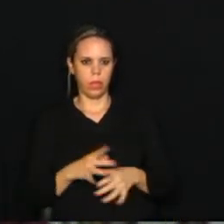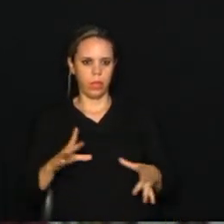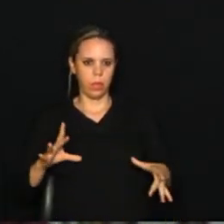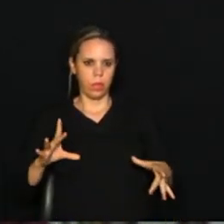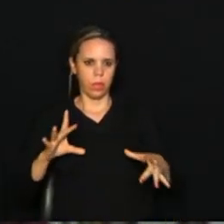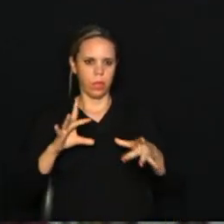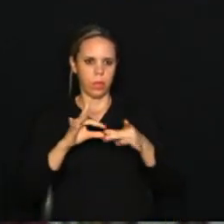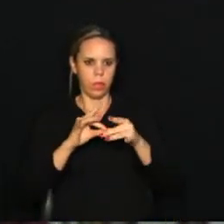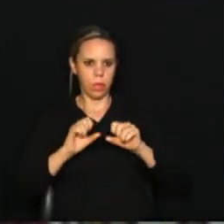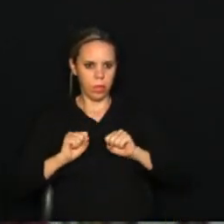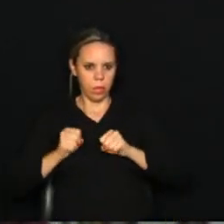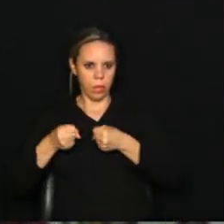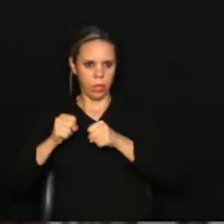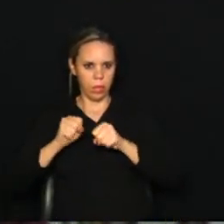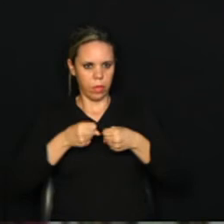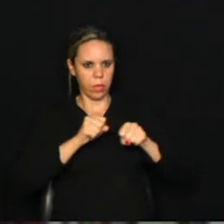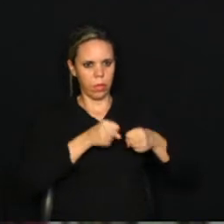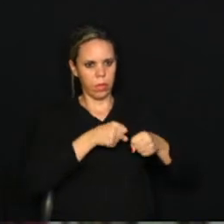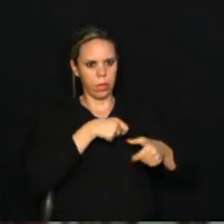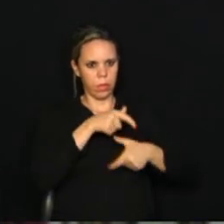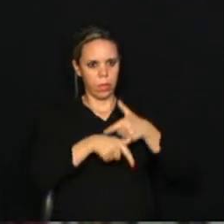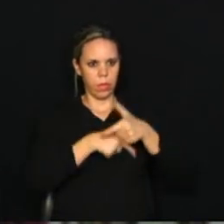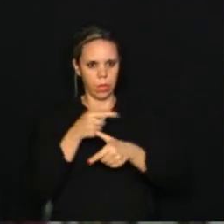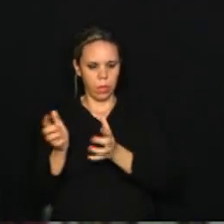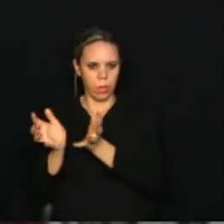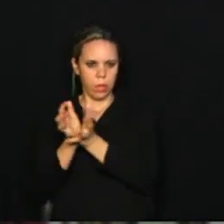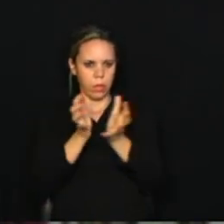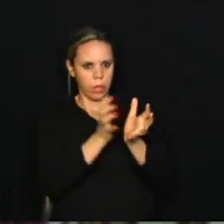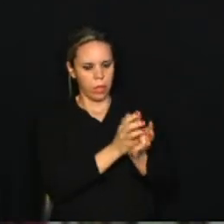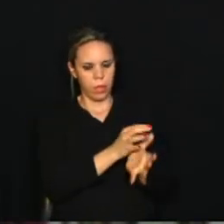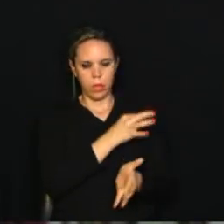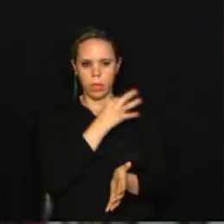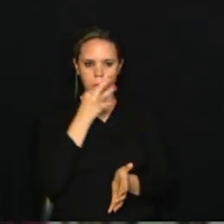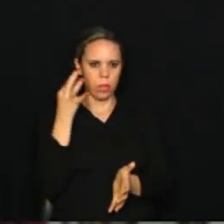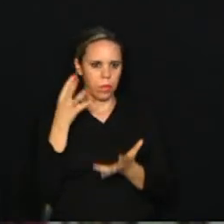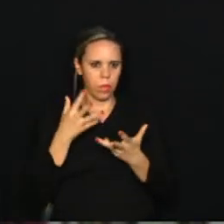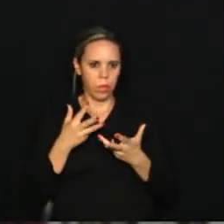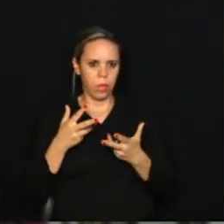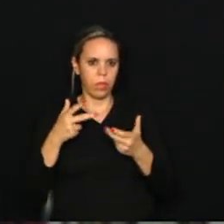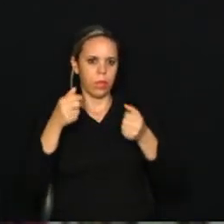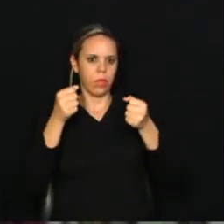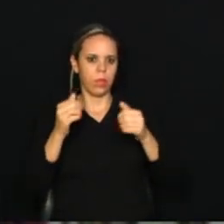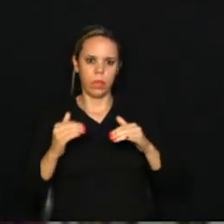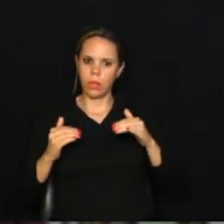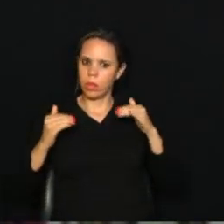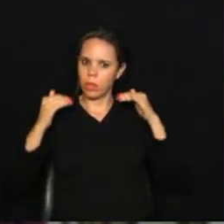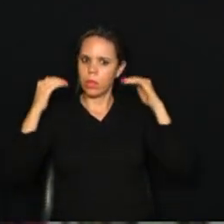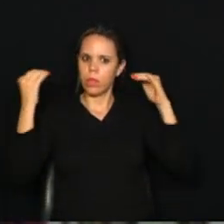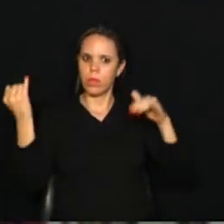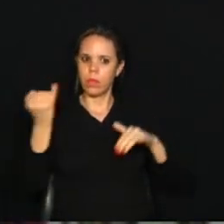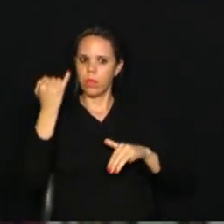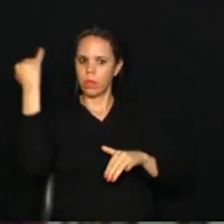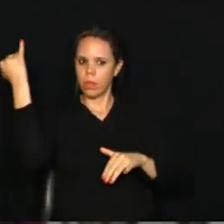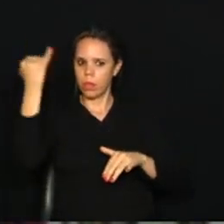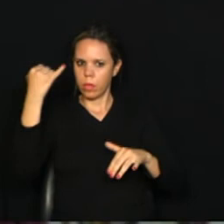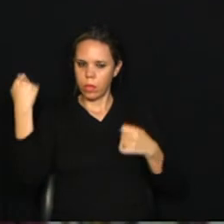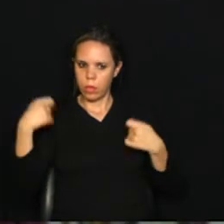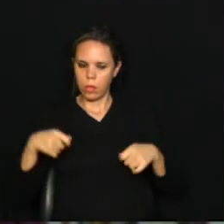de esforços e o trabalho conjunto vai ser algo absolutamente